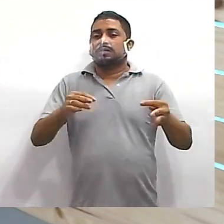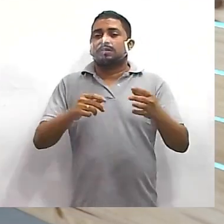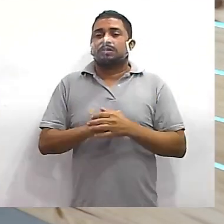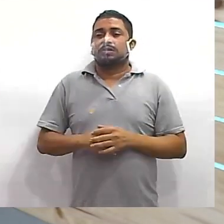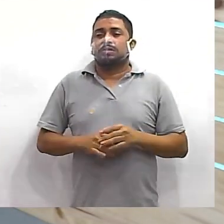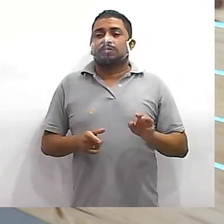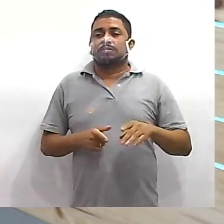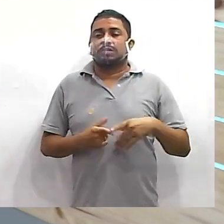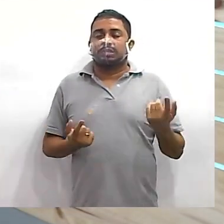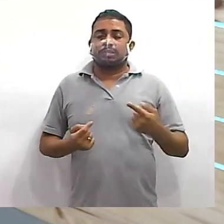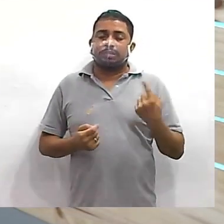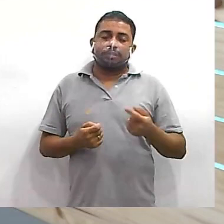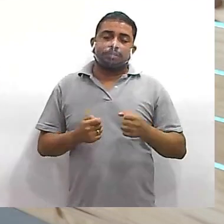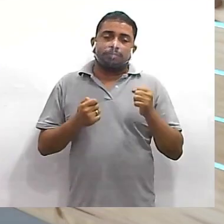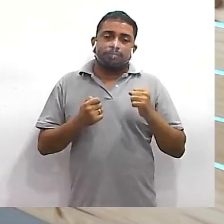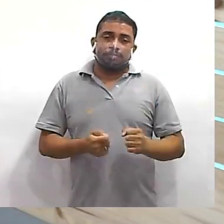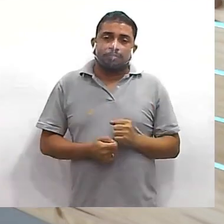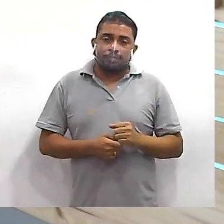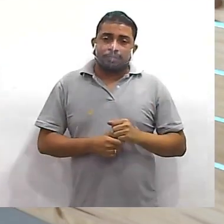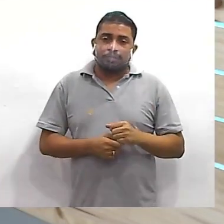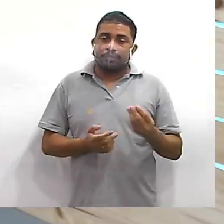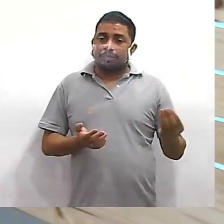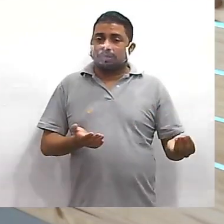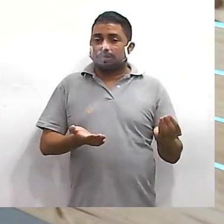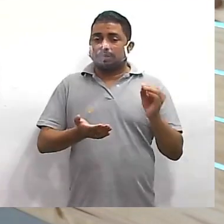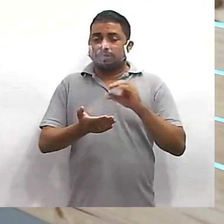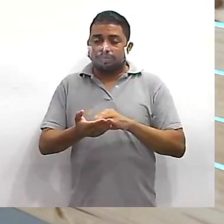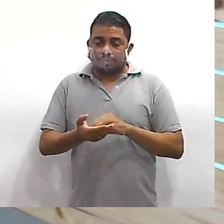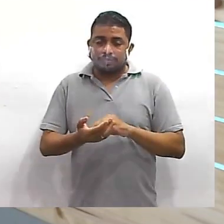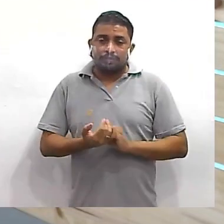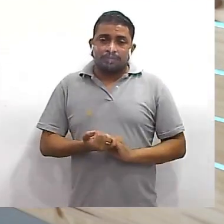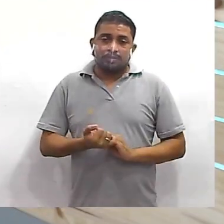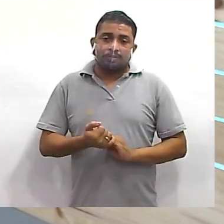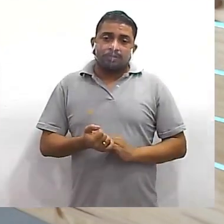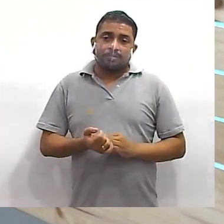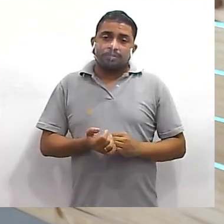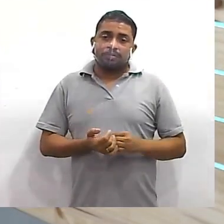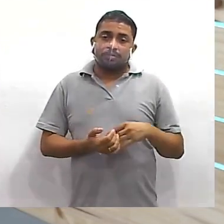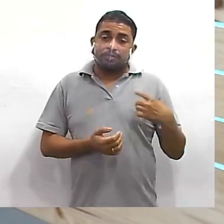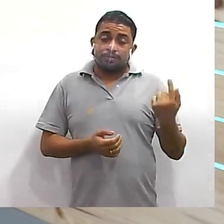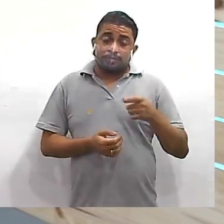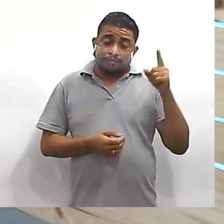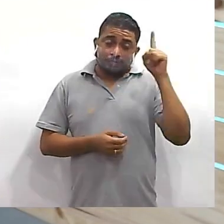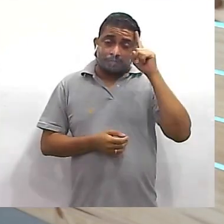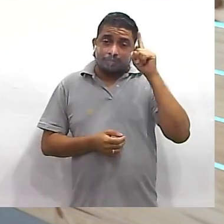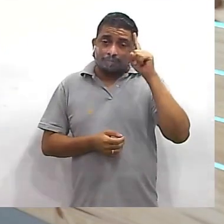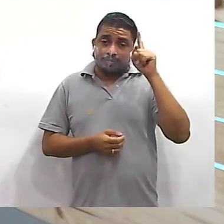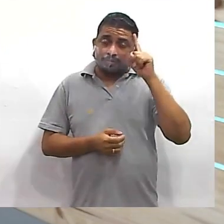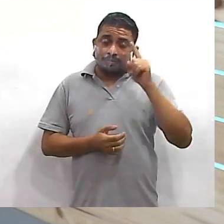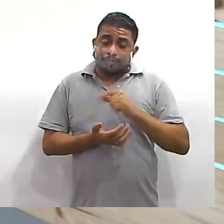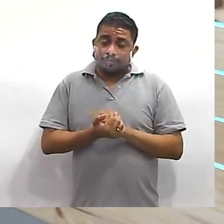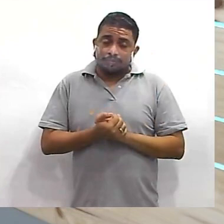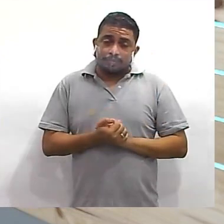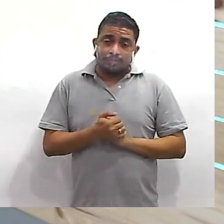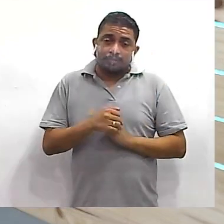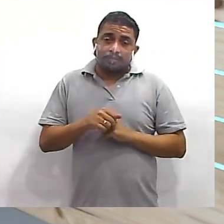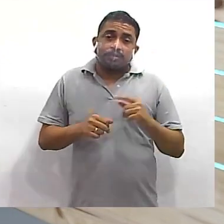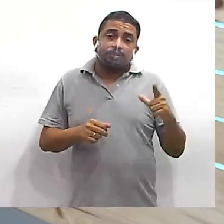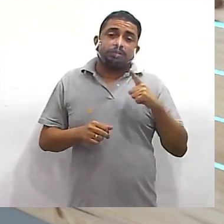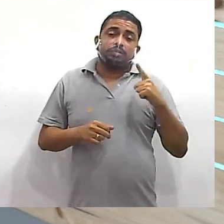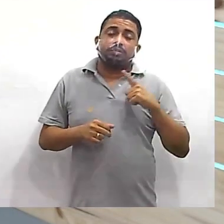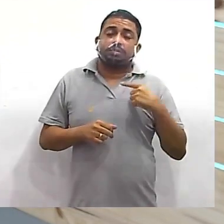tá? Mas a gente pode e deve colocar isso no nosso cotidiano. Essa competência, ela monitora os